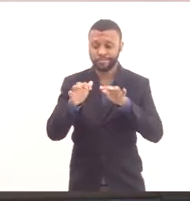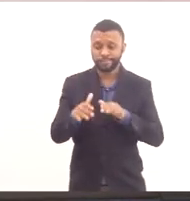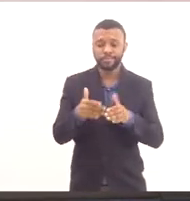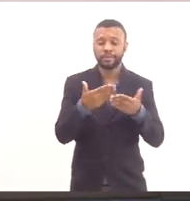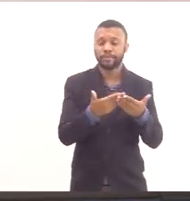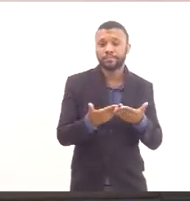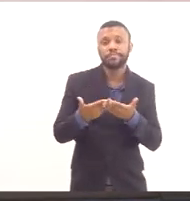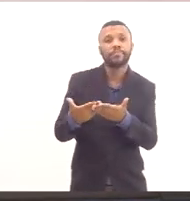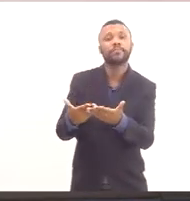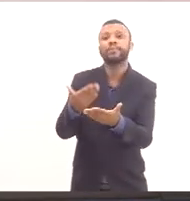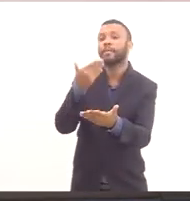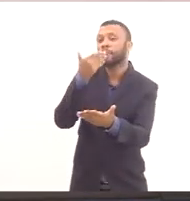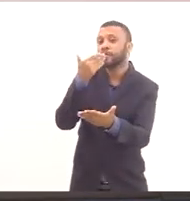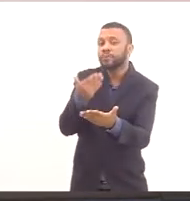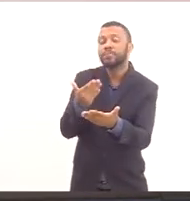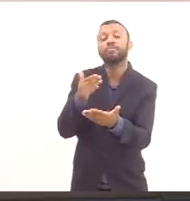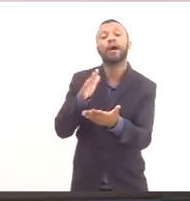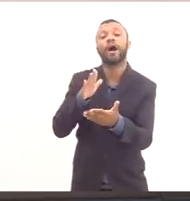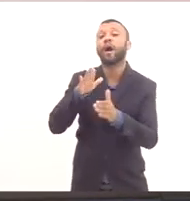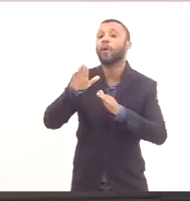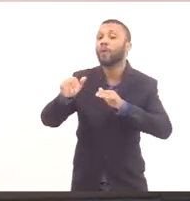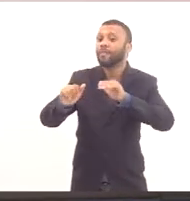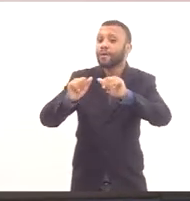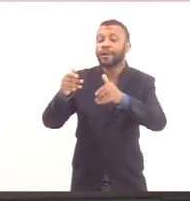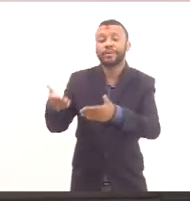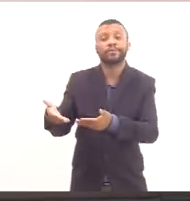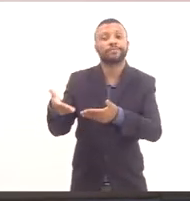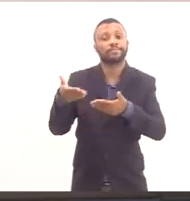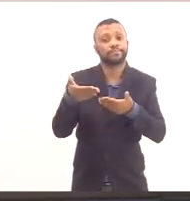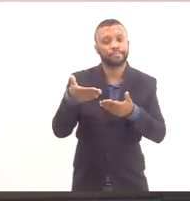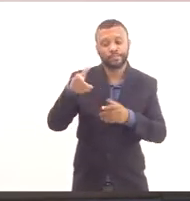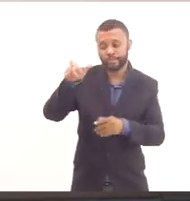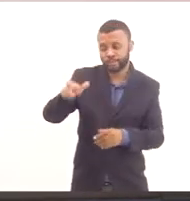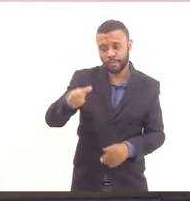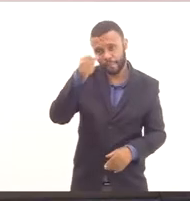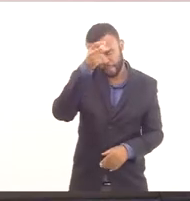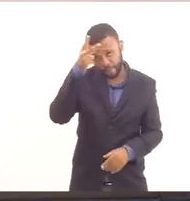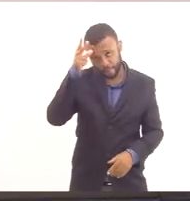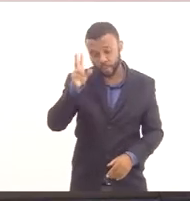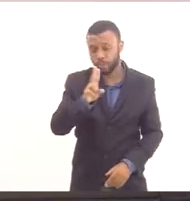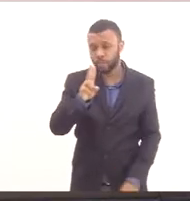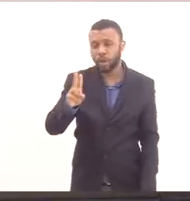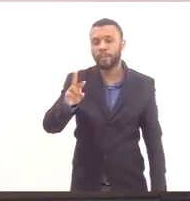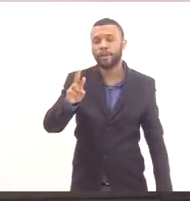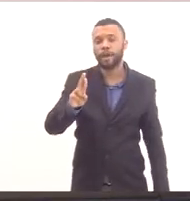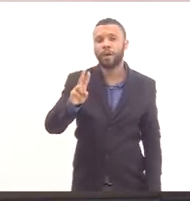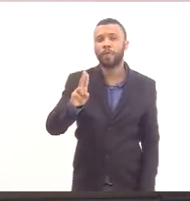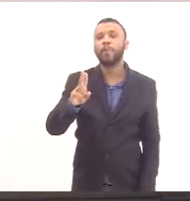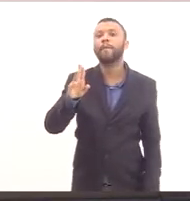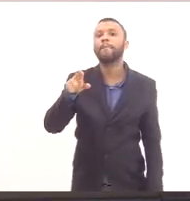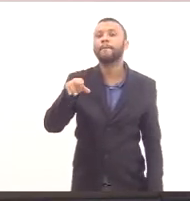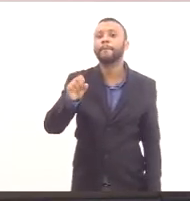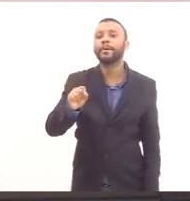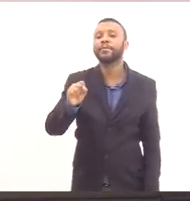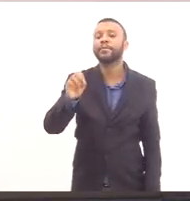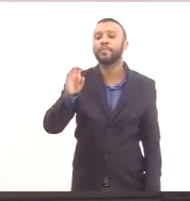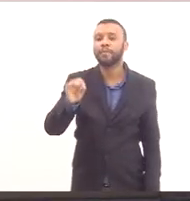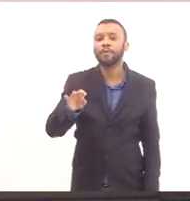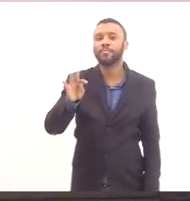para a convocação do Senhor Prefeito de Petrópolis Rubens Bontempo para